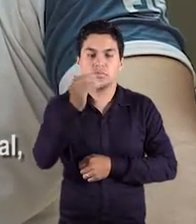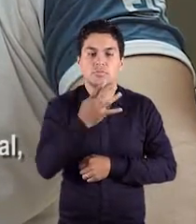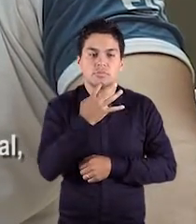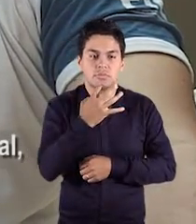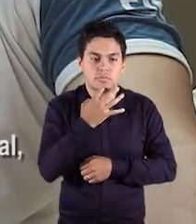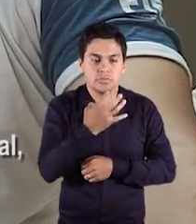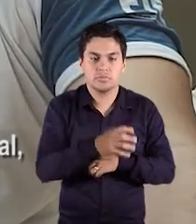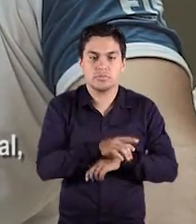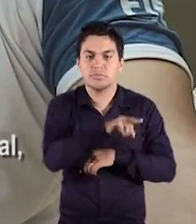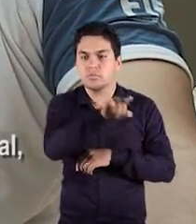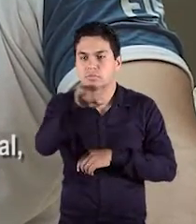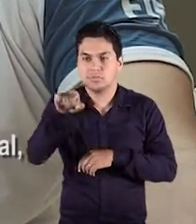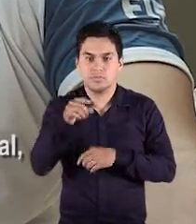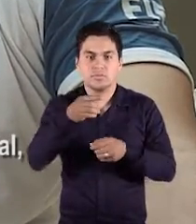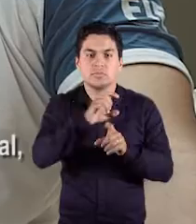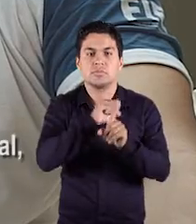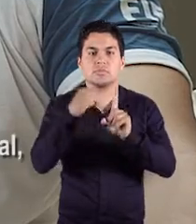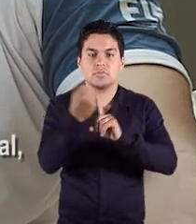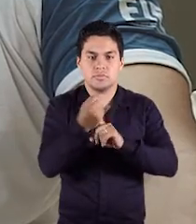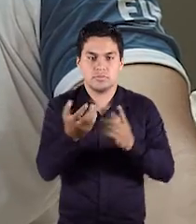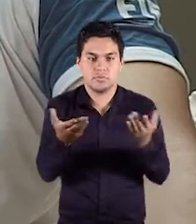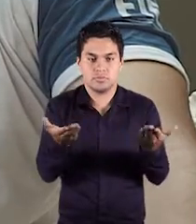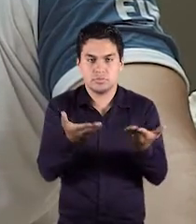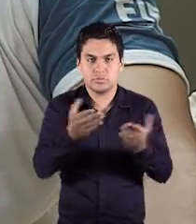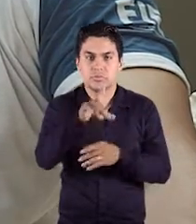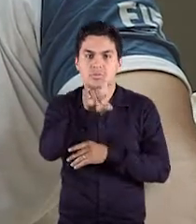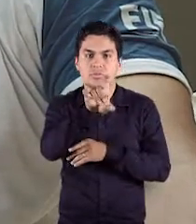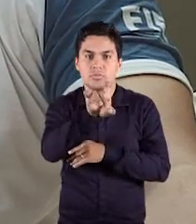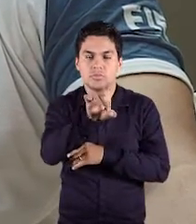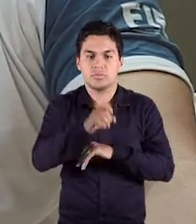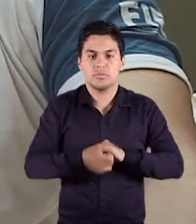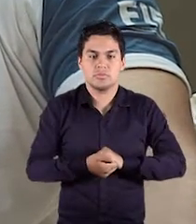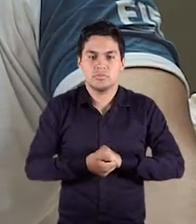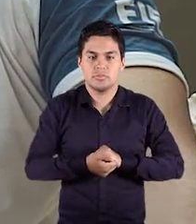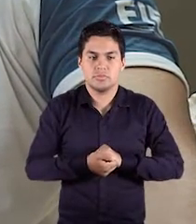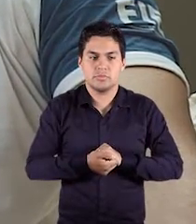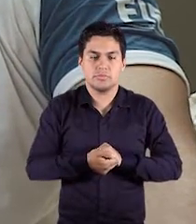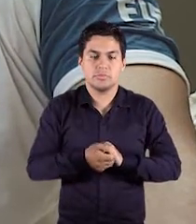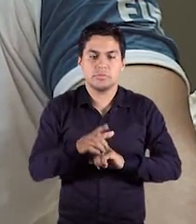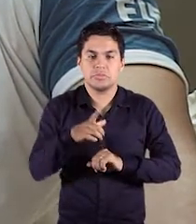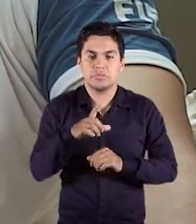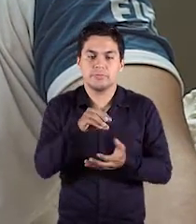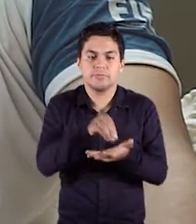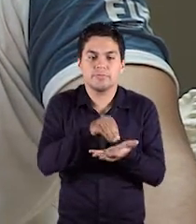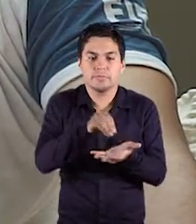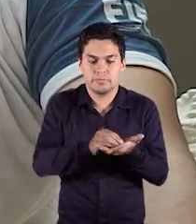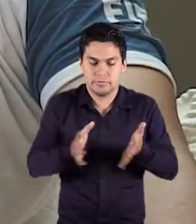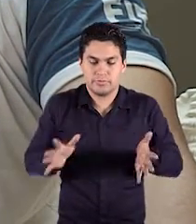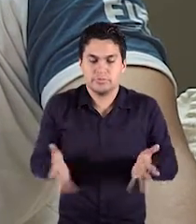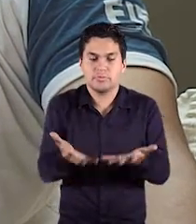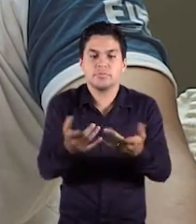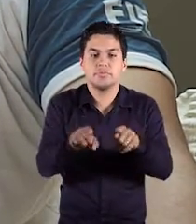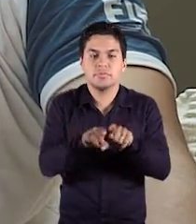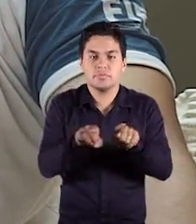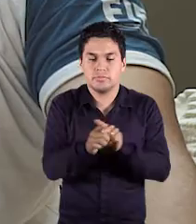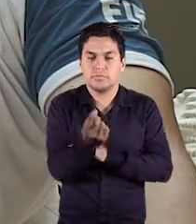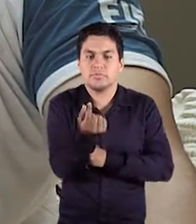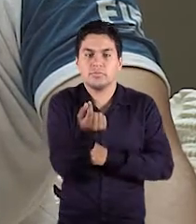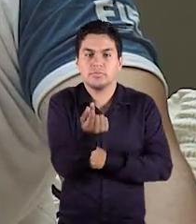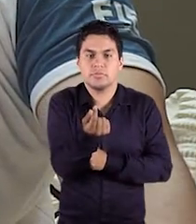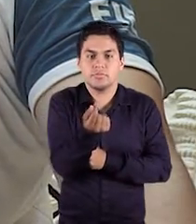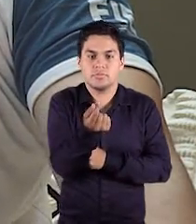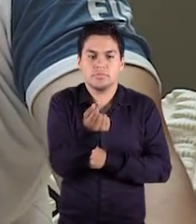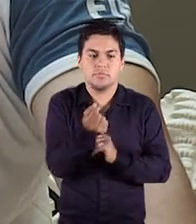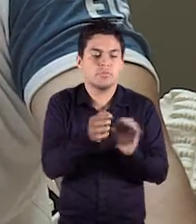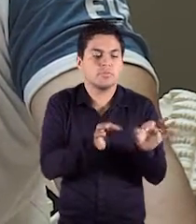teve destaque no cenário nacional, hoje encontra dificuldades de apoio financeiro, falta de incentivo ao esporte, falta